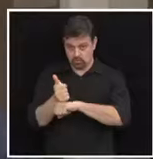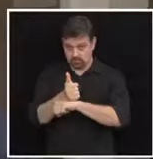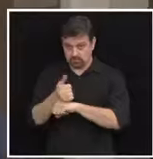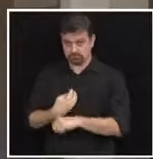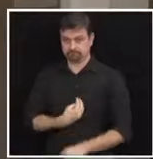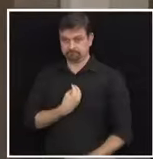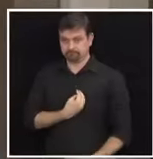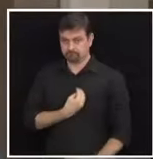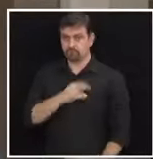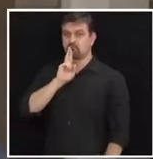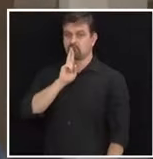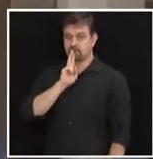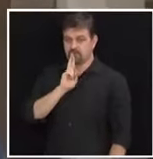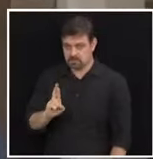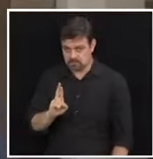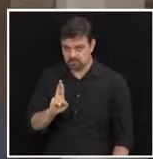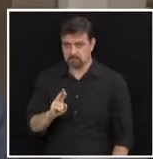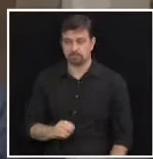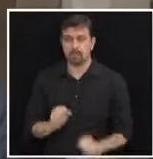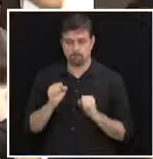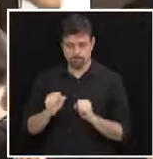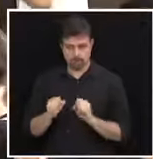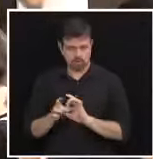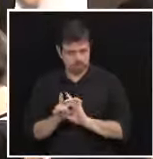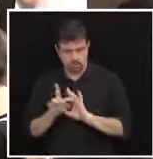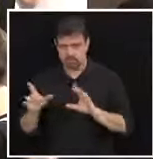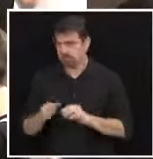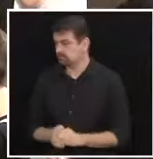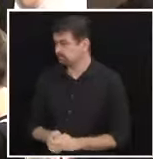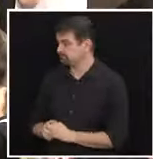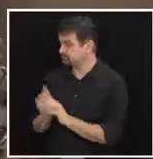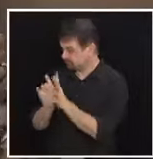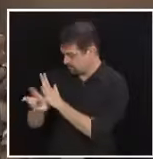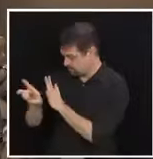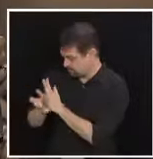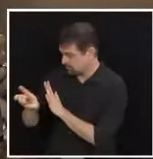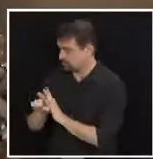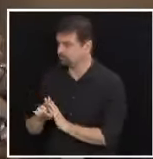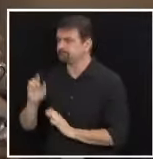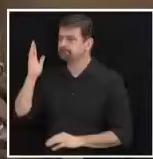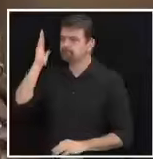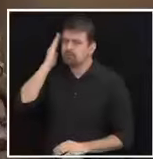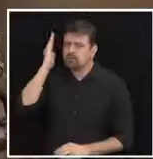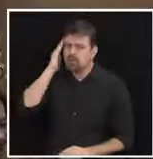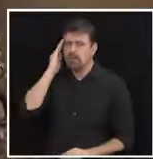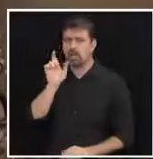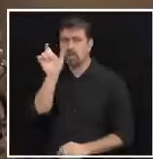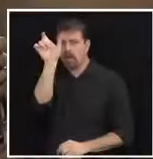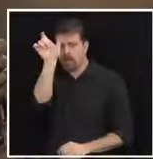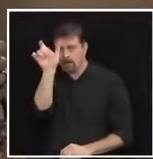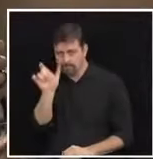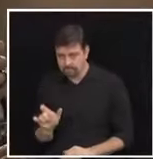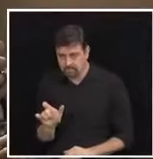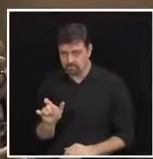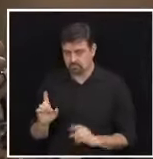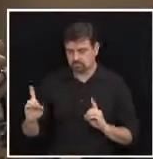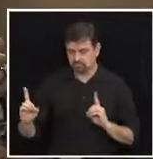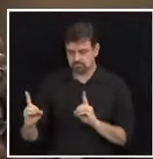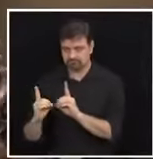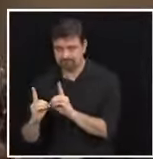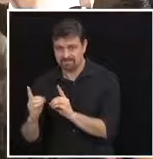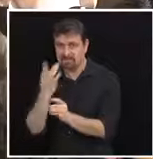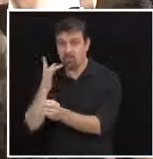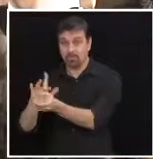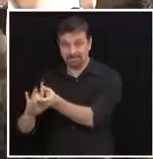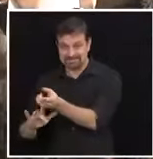estão prontos para responder a pergunta de vocês. Meu nome é Matheus. Eu sei que uma pessoa normal, ao ter contato com o